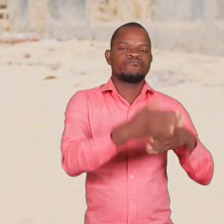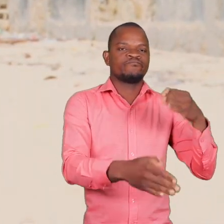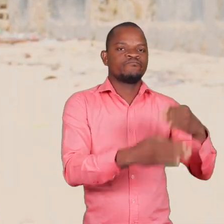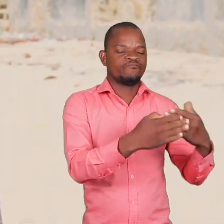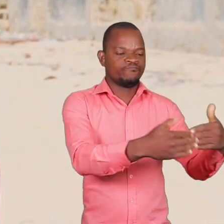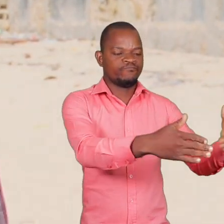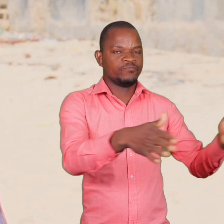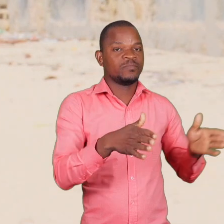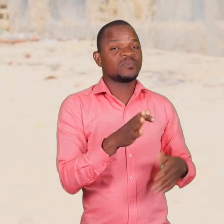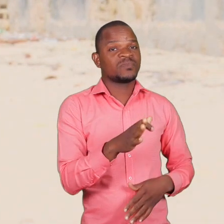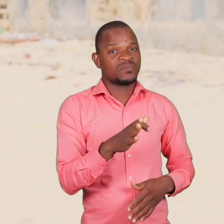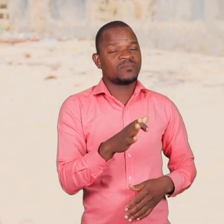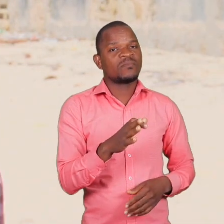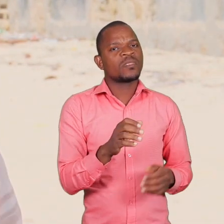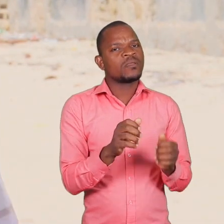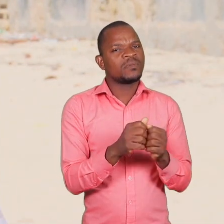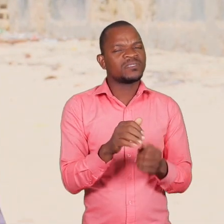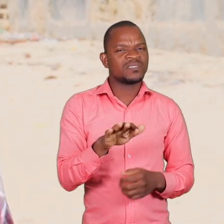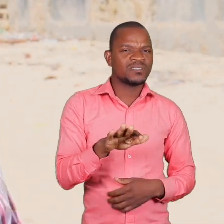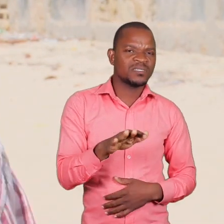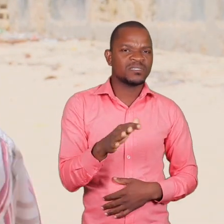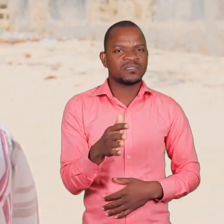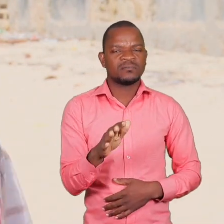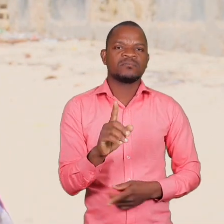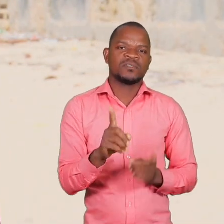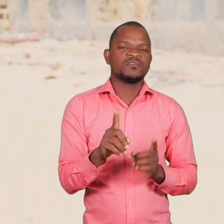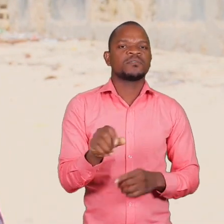latrinas, vermos que pelo menos